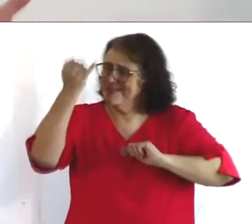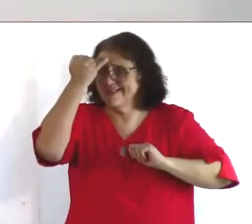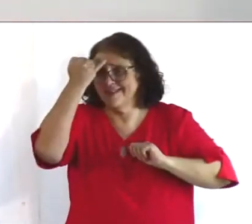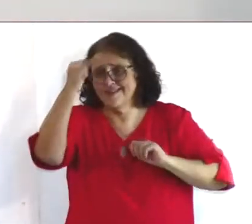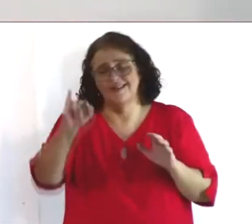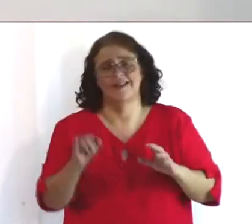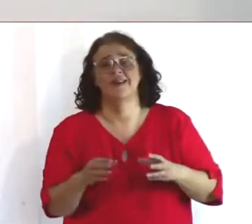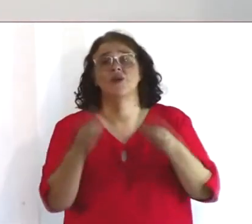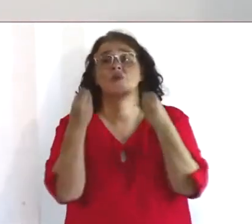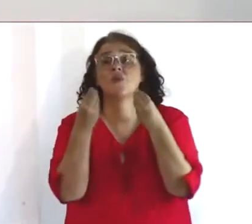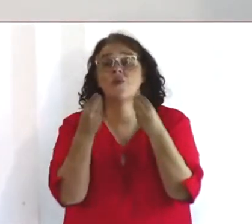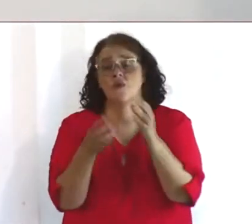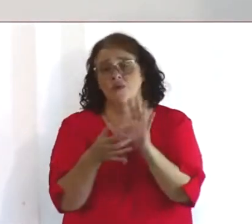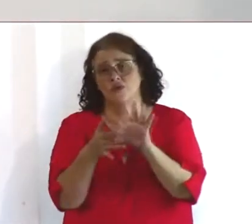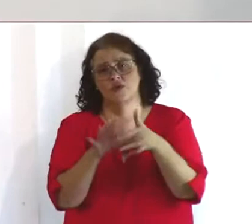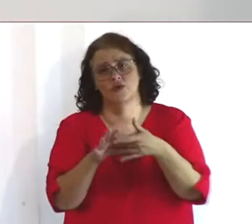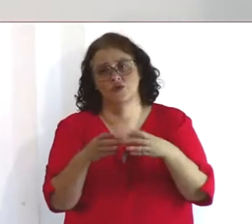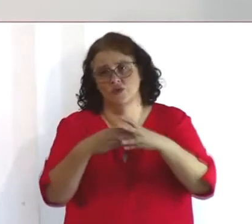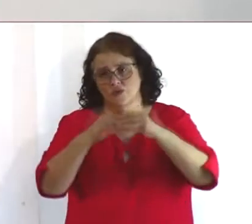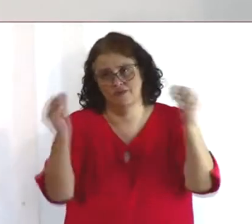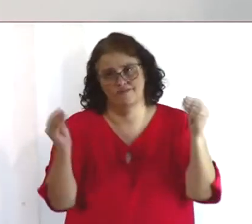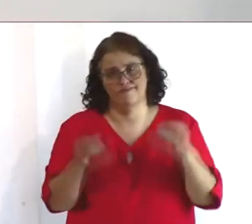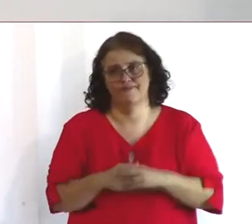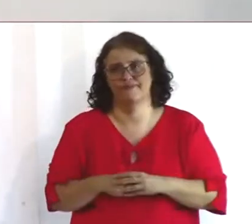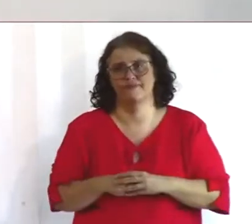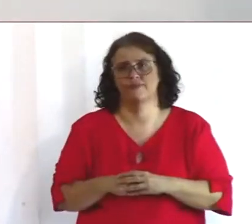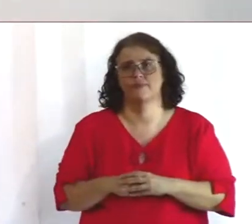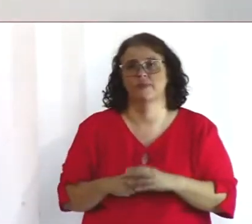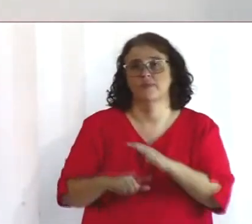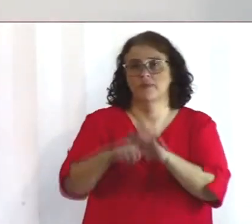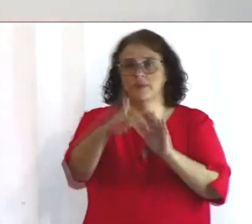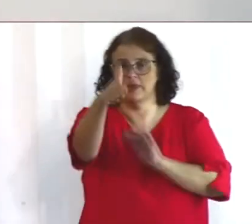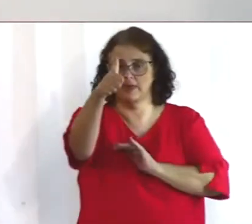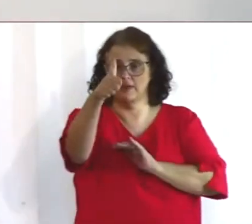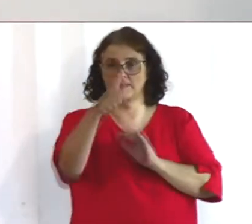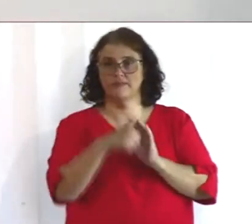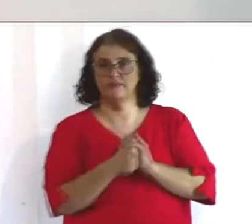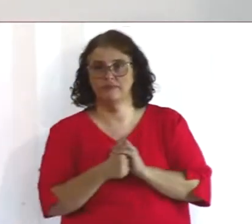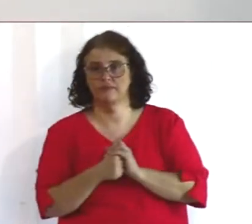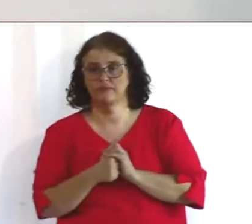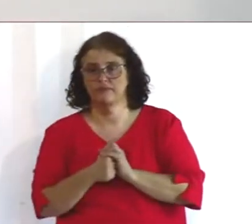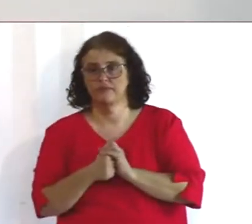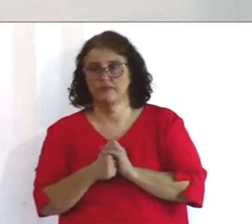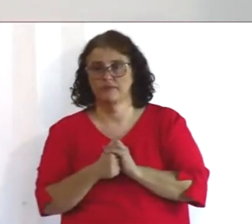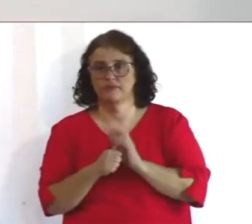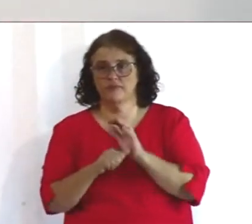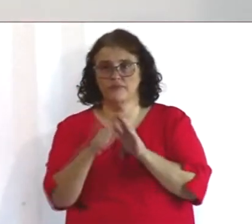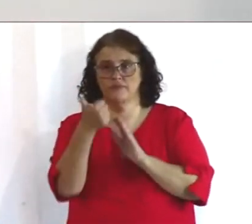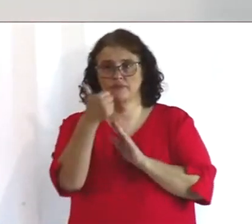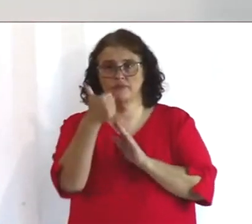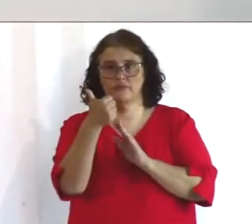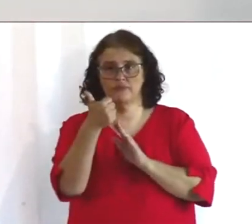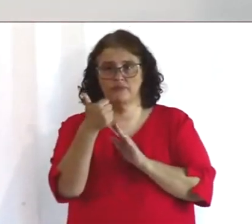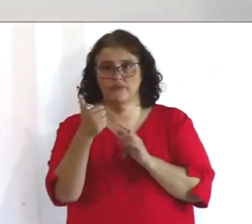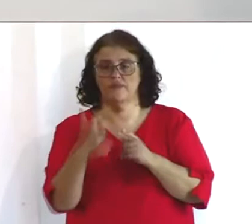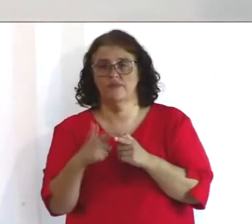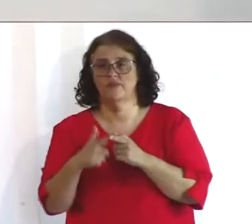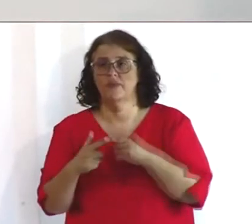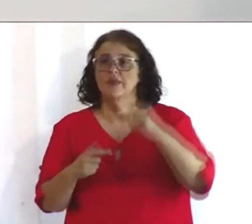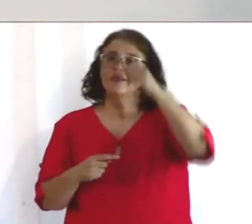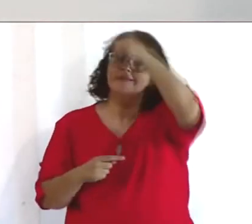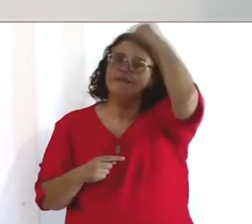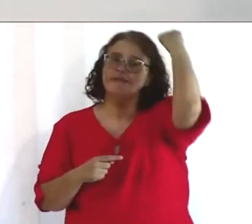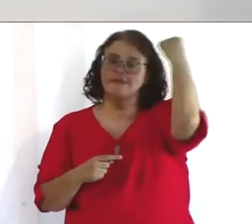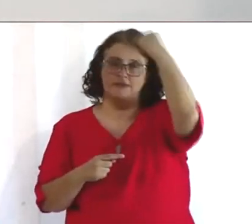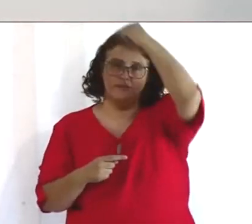é que ele curou essas pessoas todas neste lugar. Primeiro por conta da